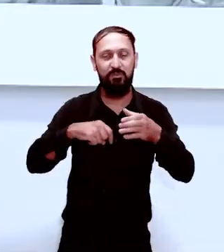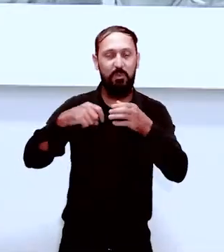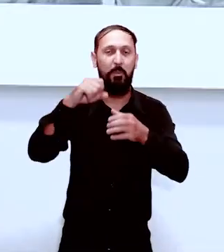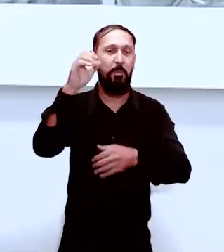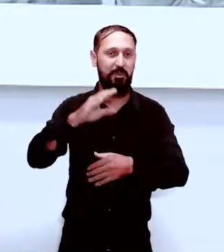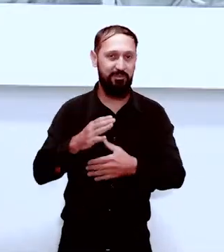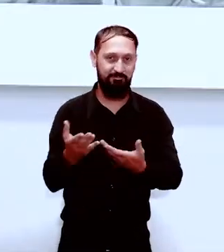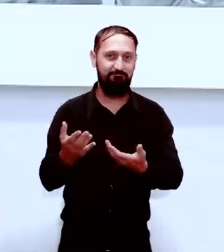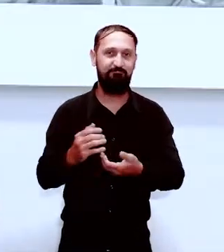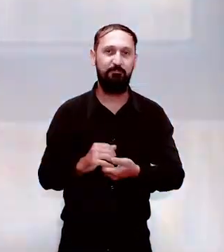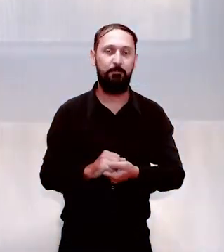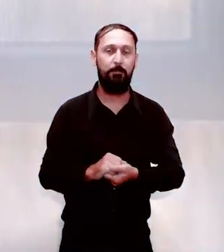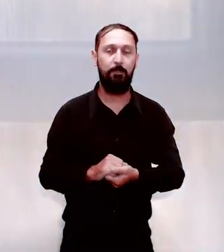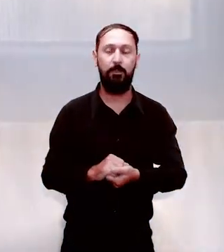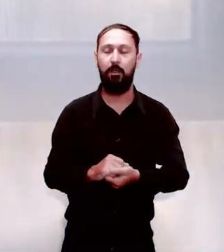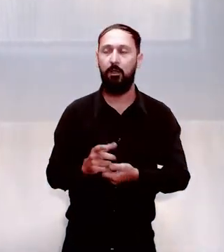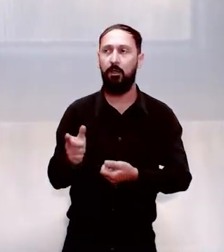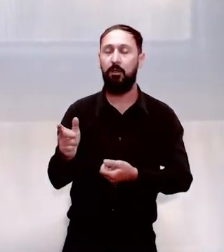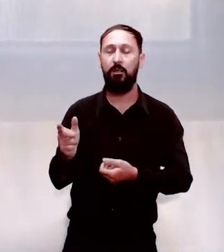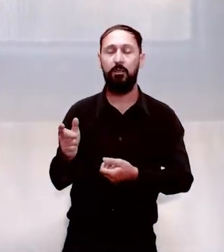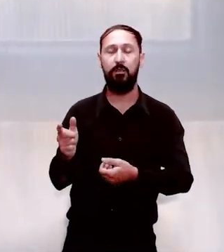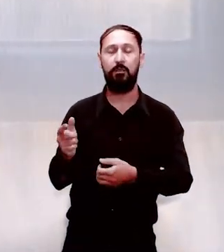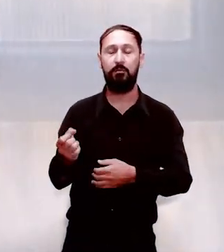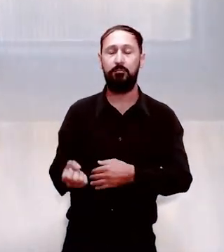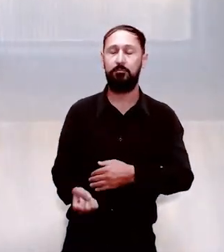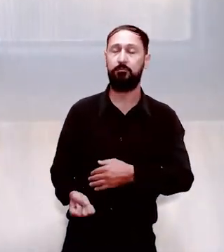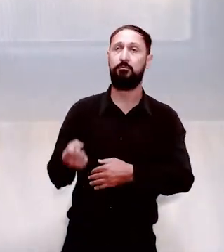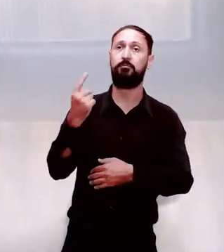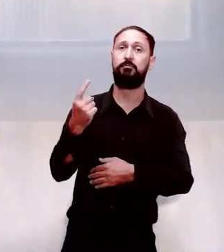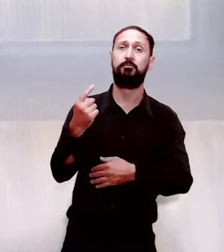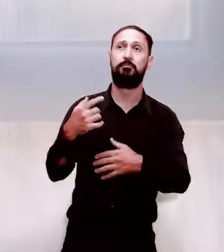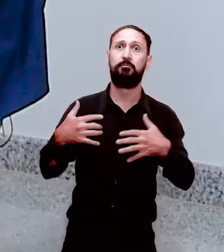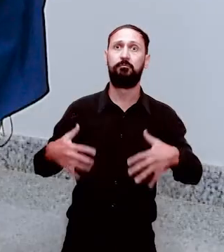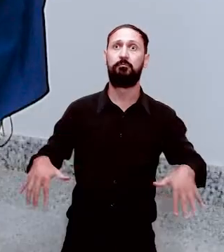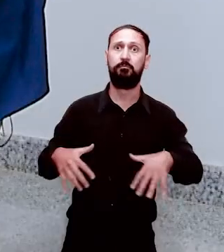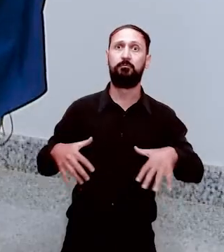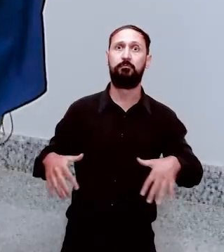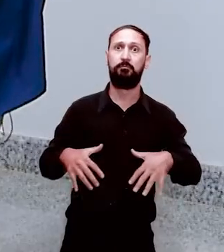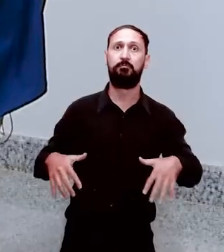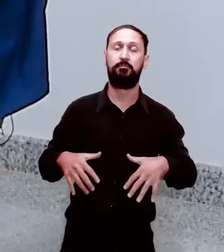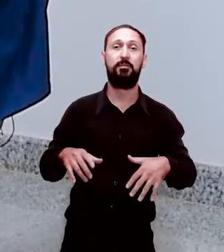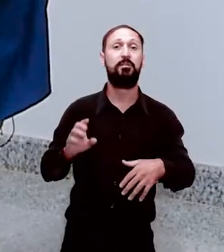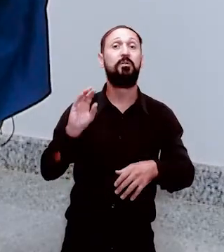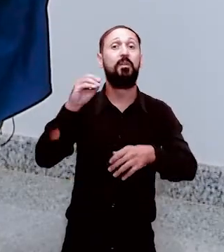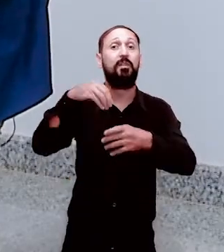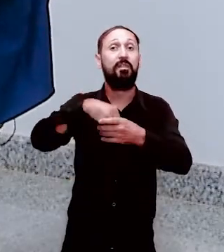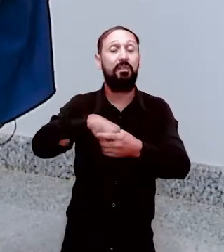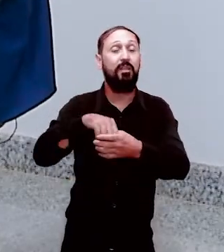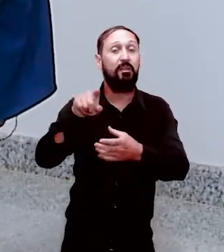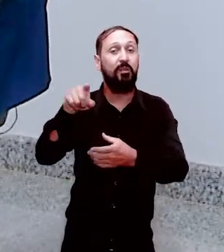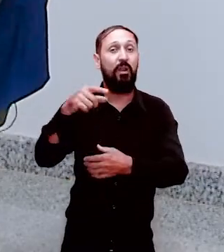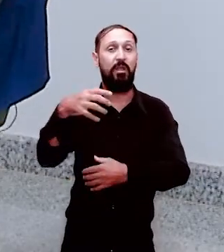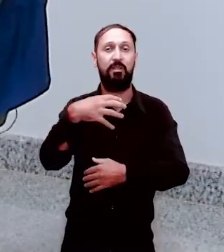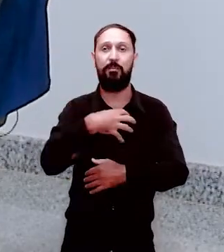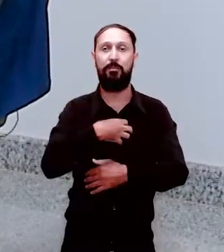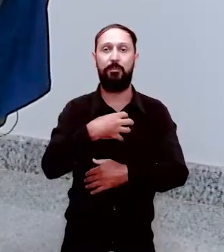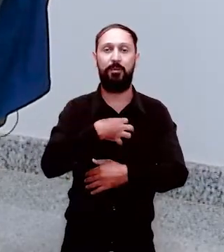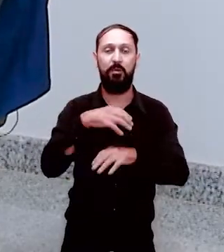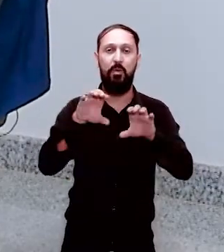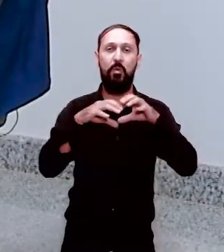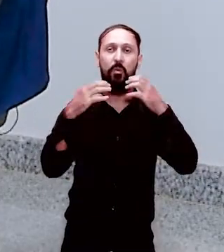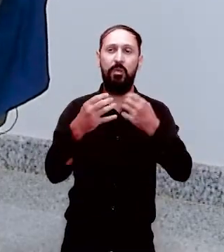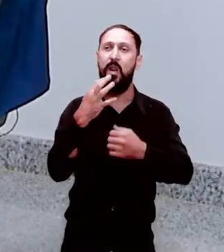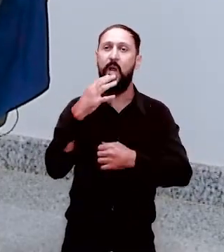Brasil, que era com sexual, cunho, né? Sexual. E ele ficou assim, estarrecido. Isso em Salvador. Isso em Salvador. E num congresso